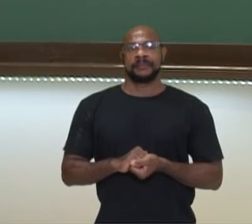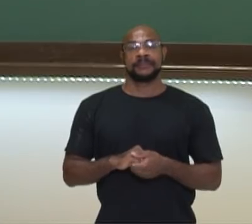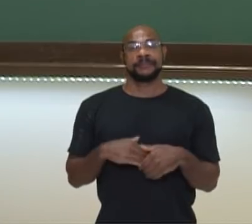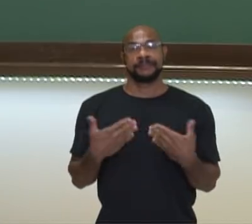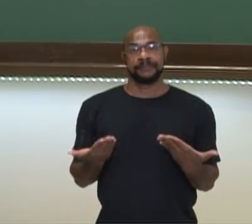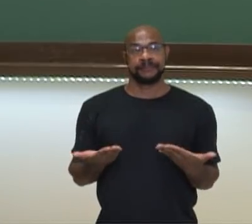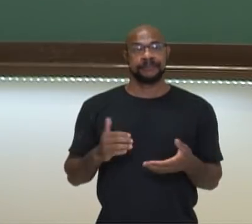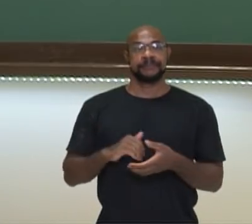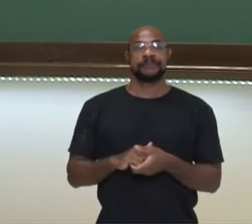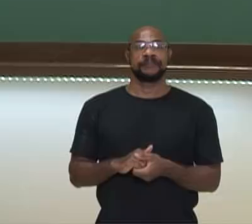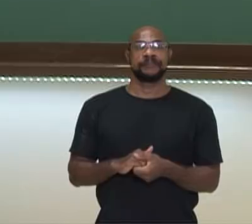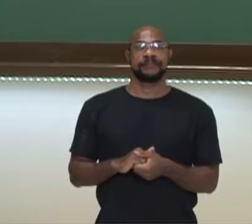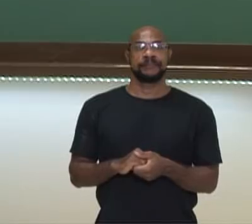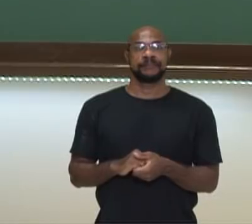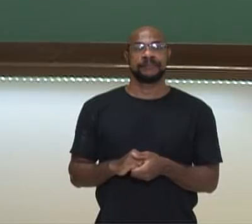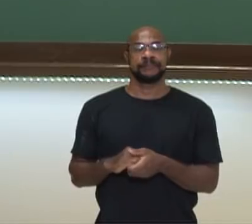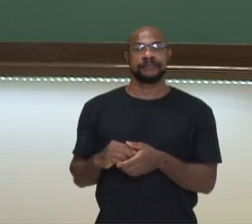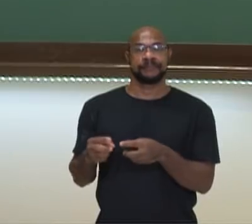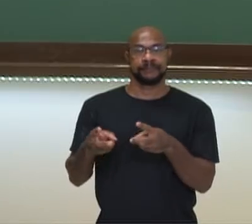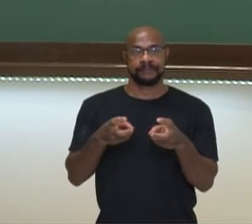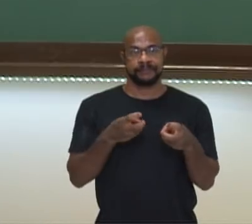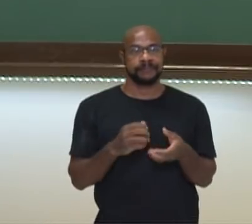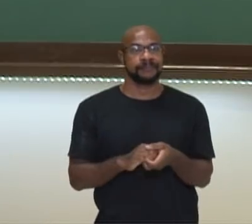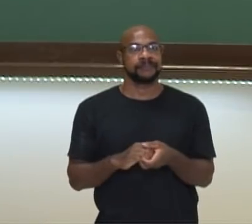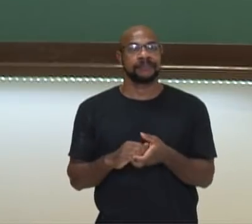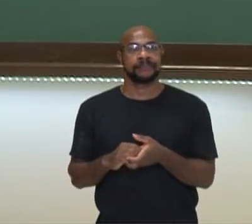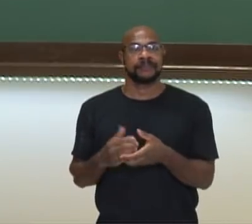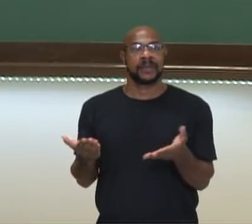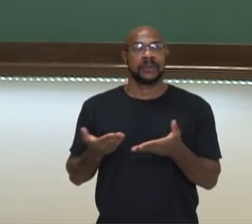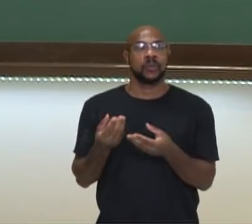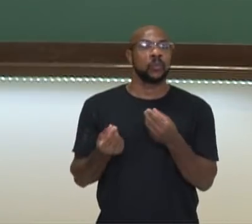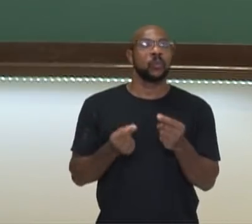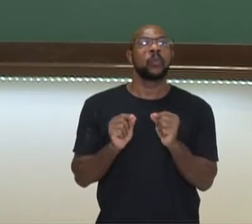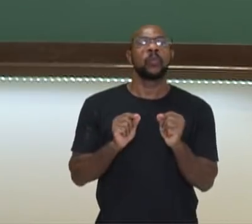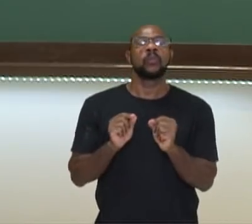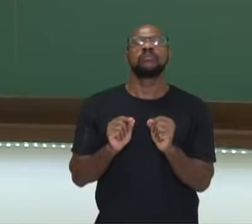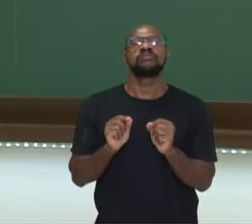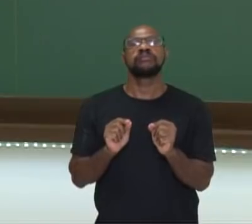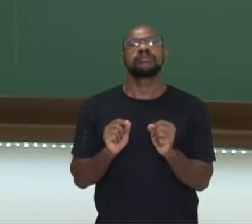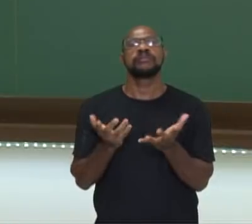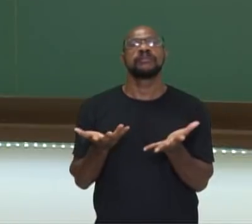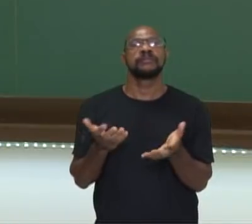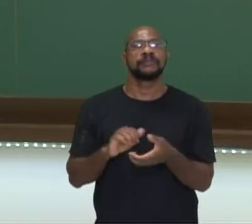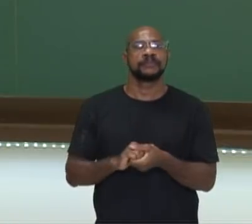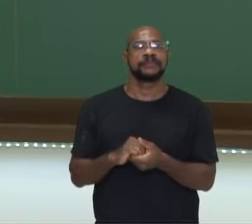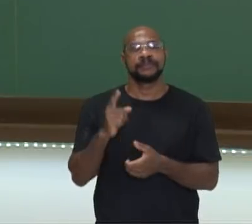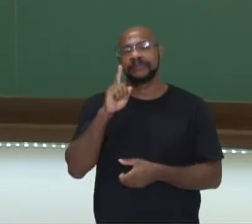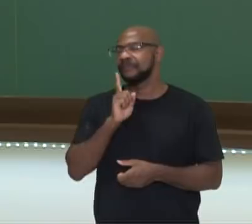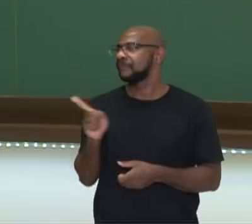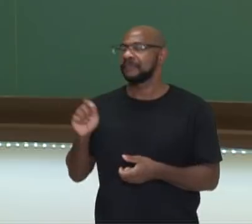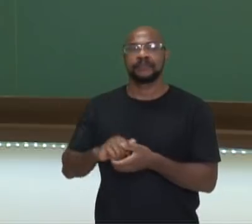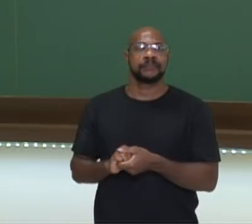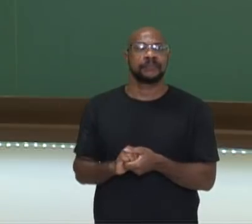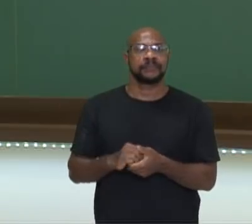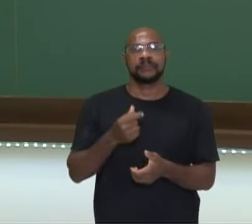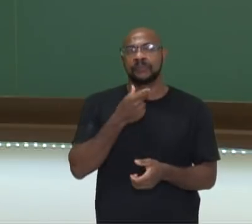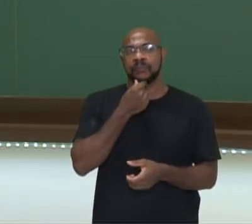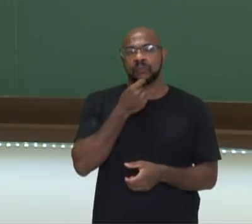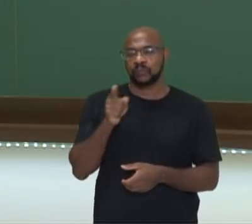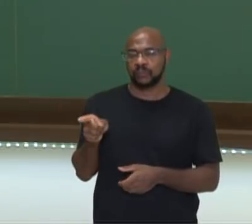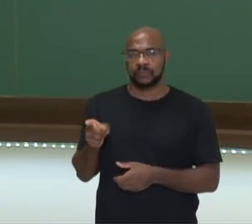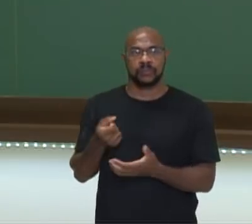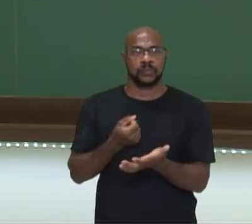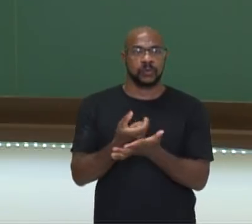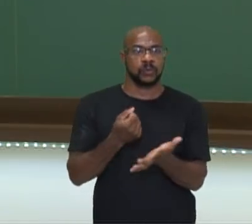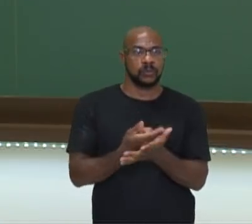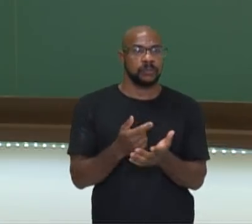Muito bem, gente. Então agora nós vamos resolver o problema do Juarez, certo? Vamos repetir ele lá? Ó, ele comprou esses itens aqui, a